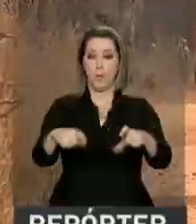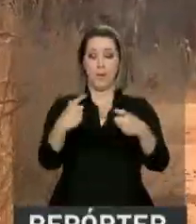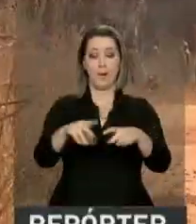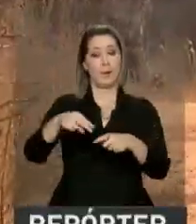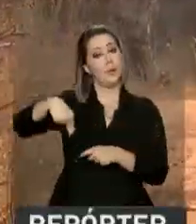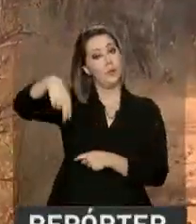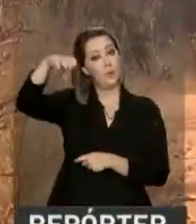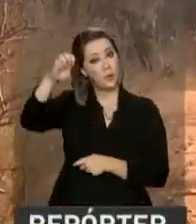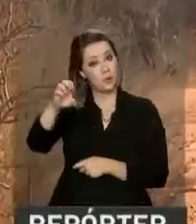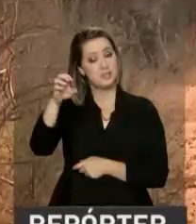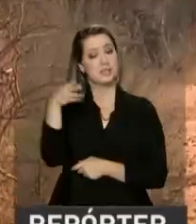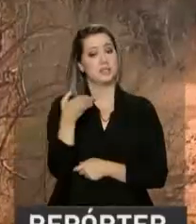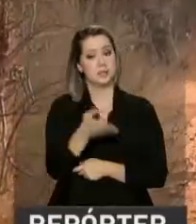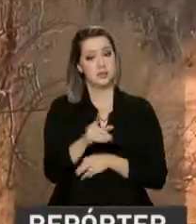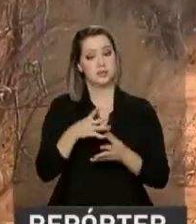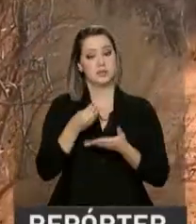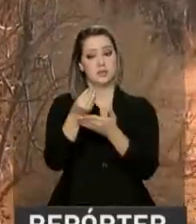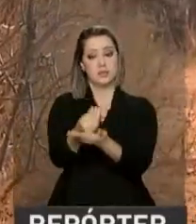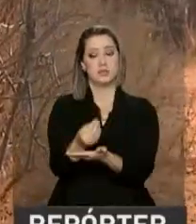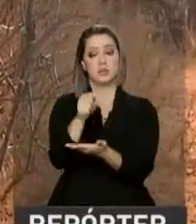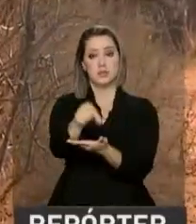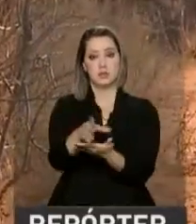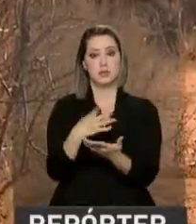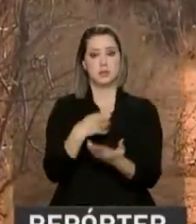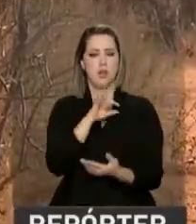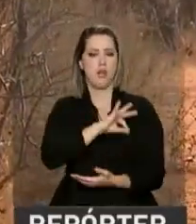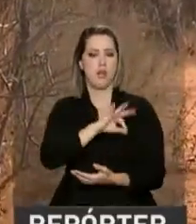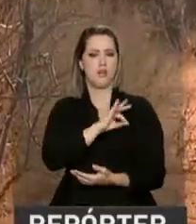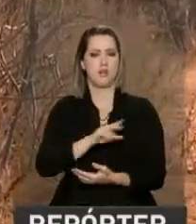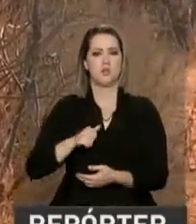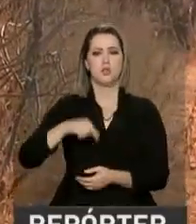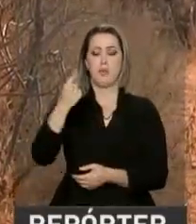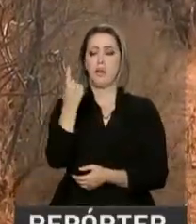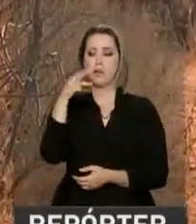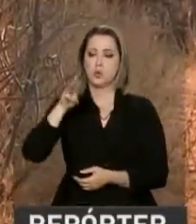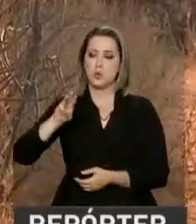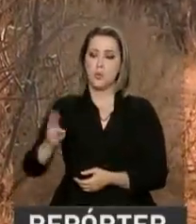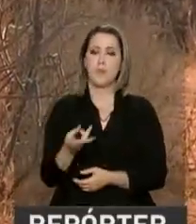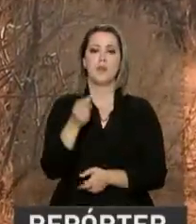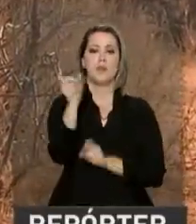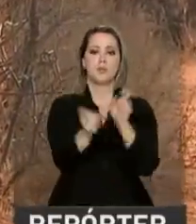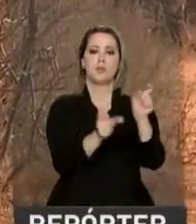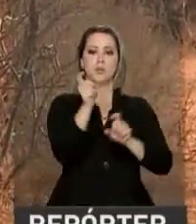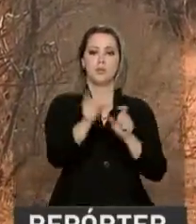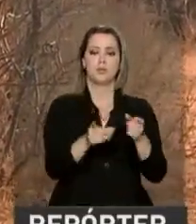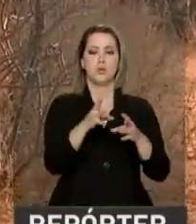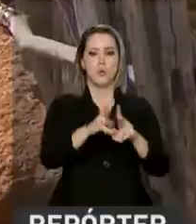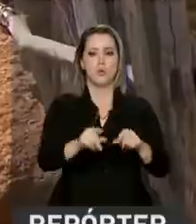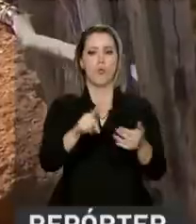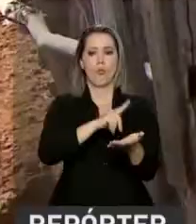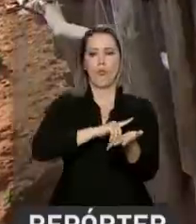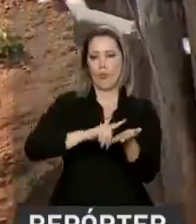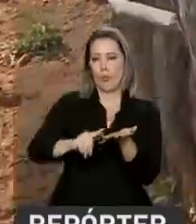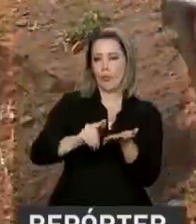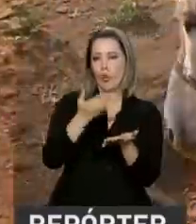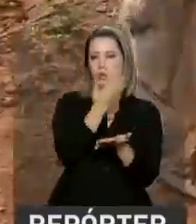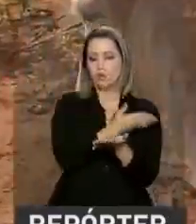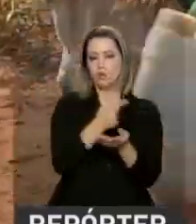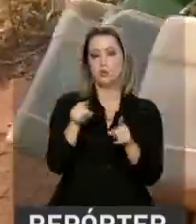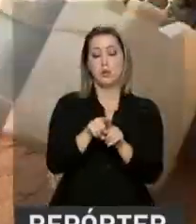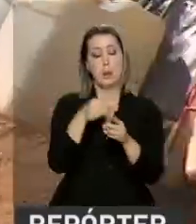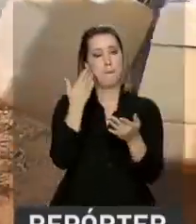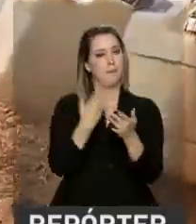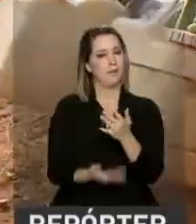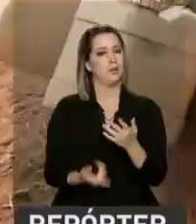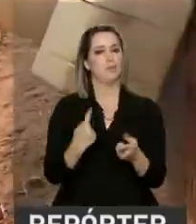do programa Garantia Safra, que vai garantir a renda de mais de 1.300.000 produtores do semiárido, no caso de perdas ligadas